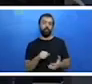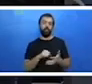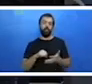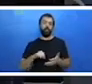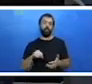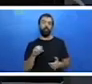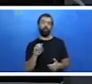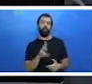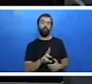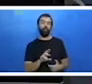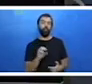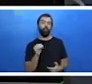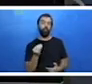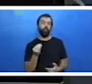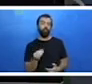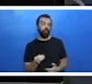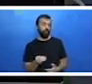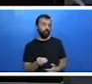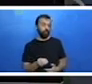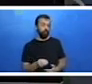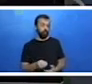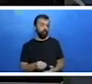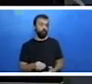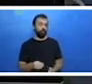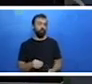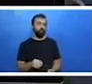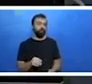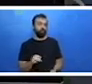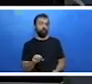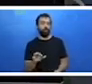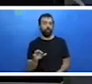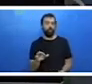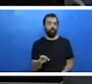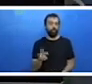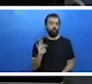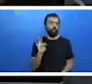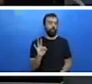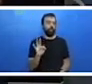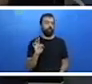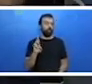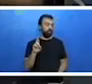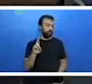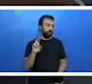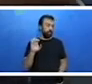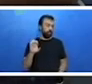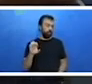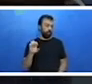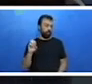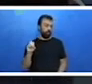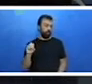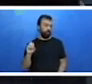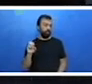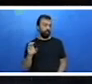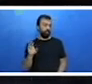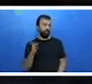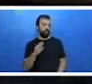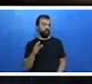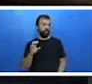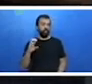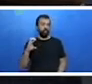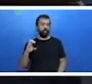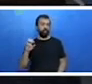3. 3 quarto ano não é 3 e nem 3 com Z. 3